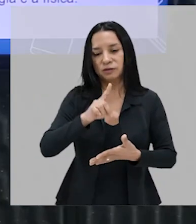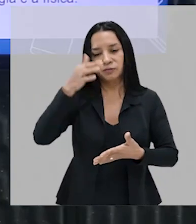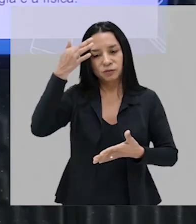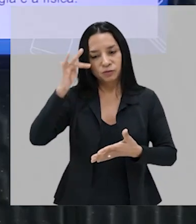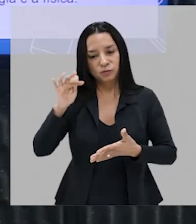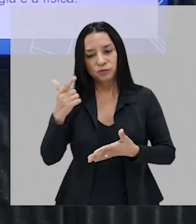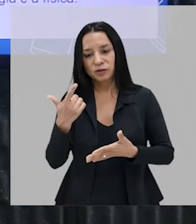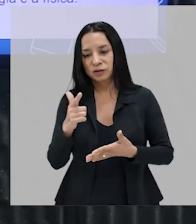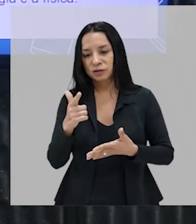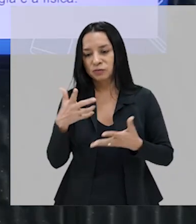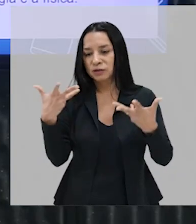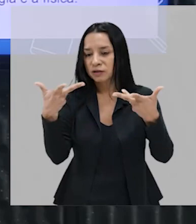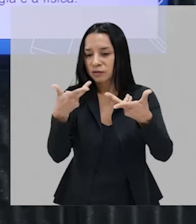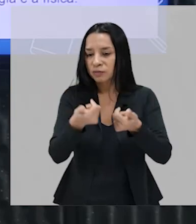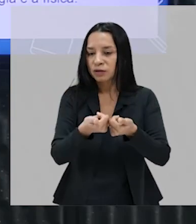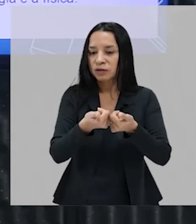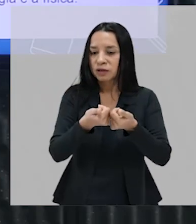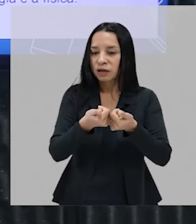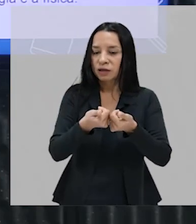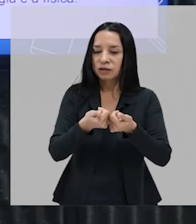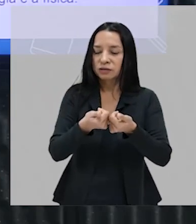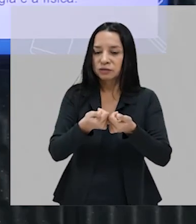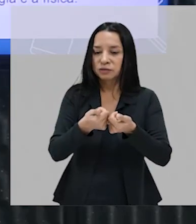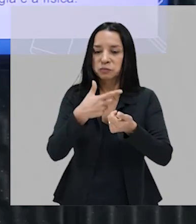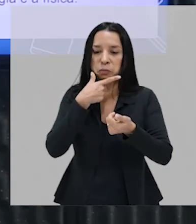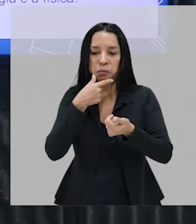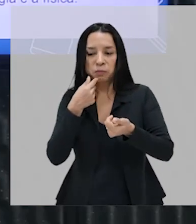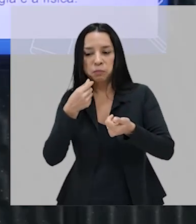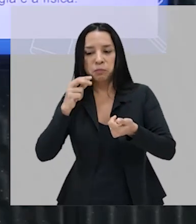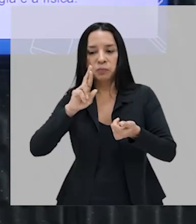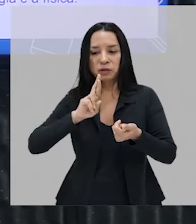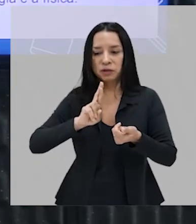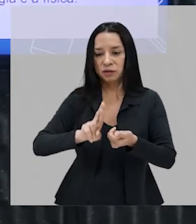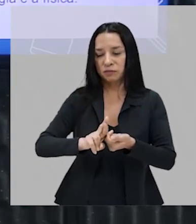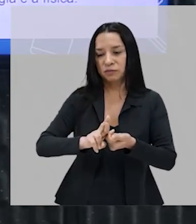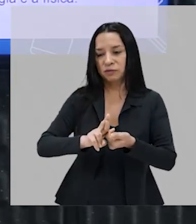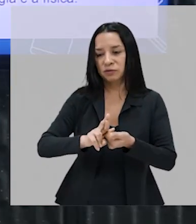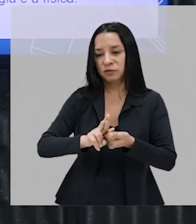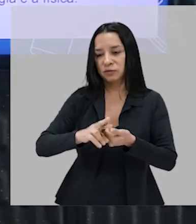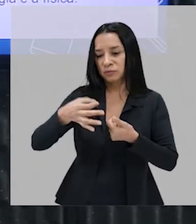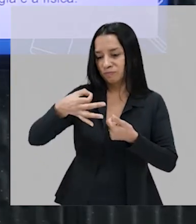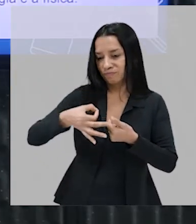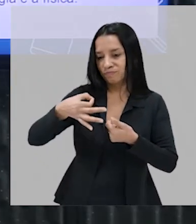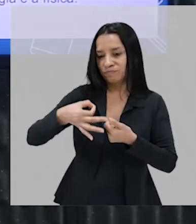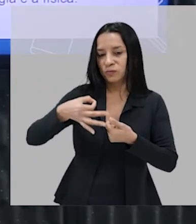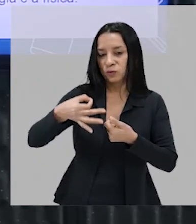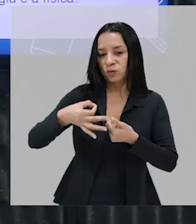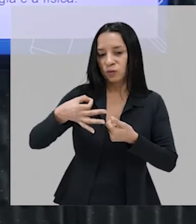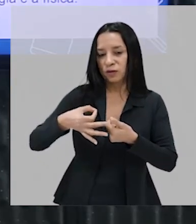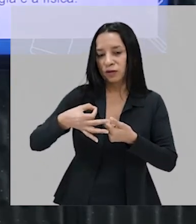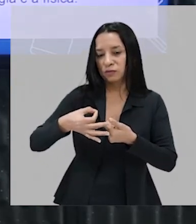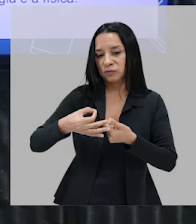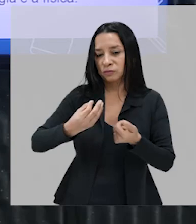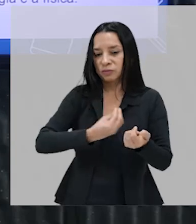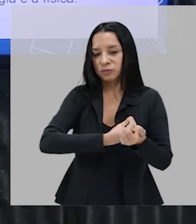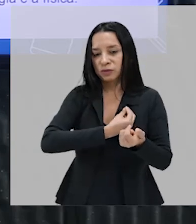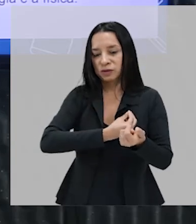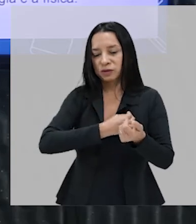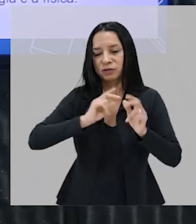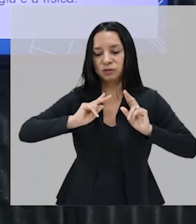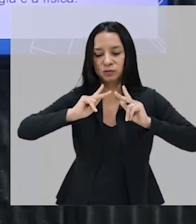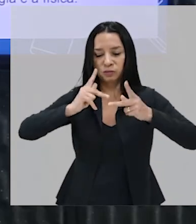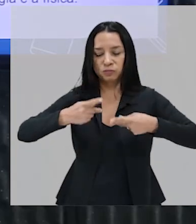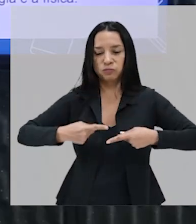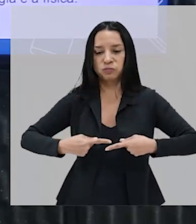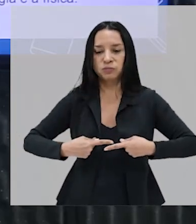habilidade para refletir plenamente sobre a existência e a condição humana. Claro que a filosofia tem, é ela que faz isso, né? É uma das grandes ocupações